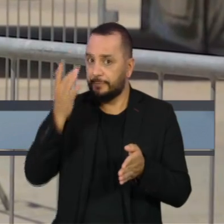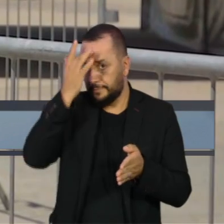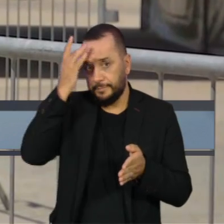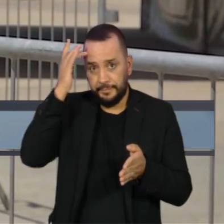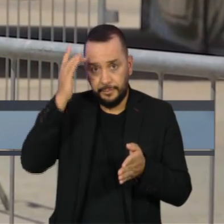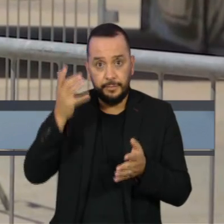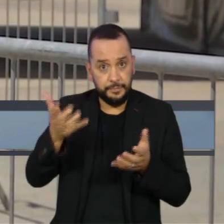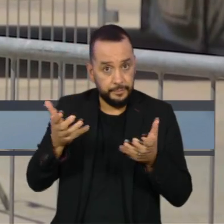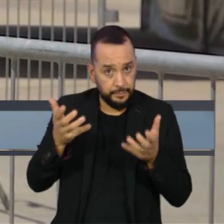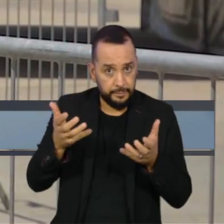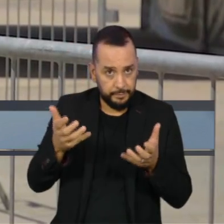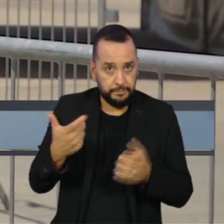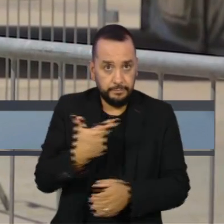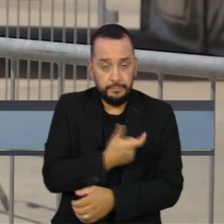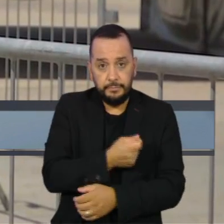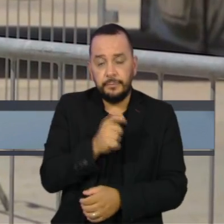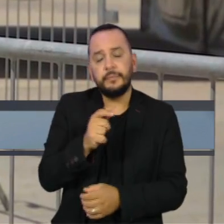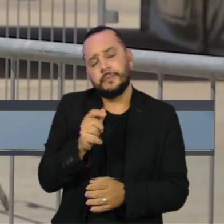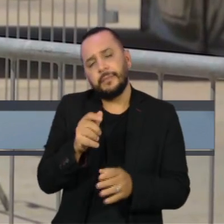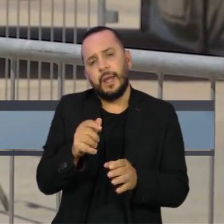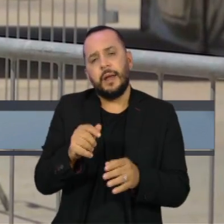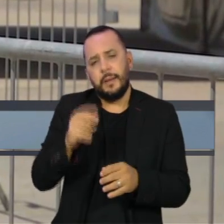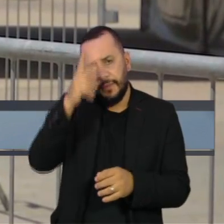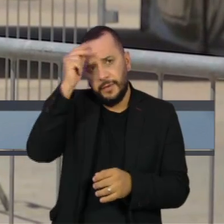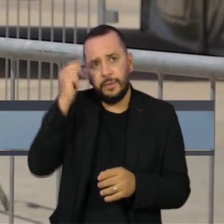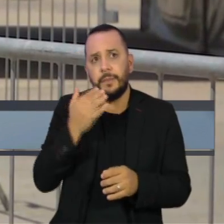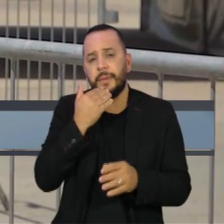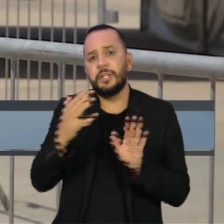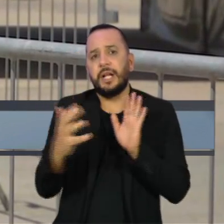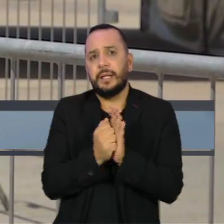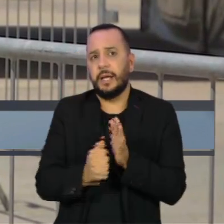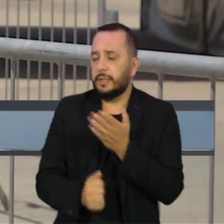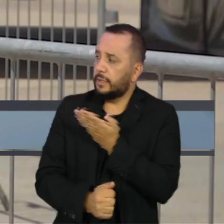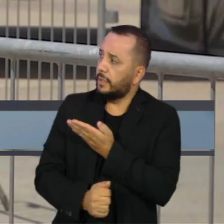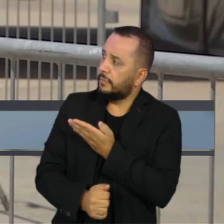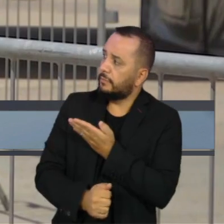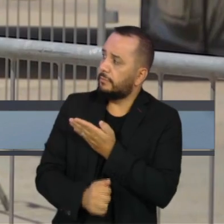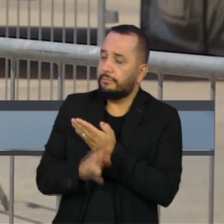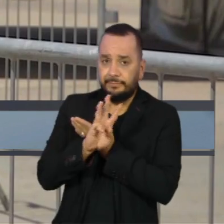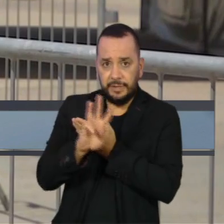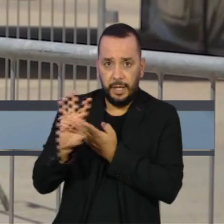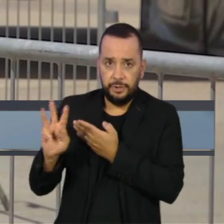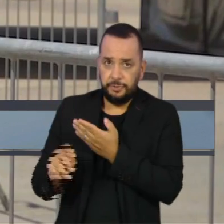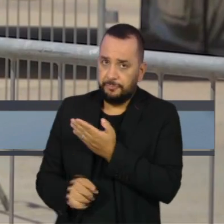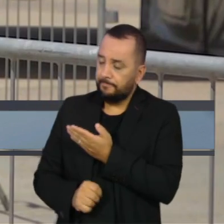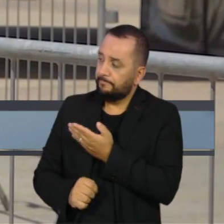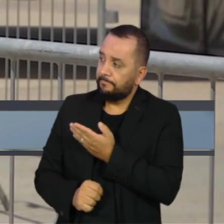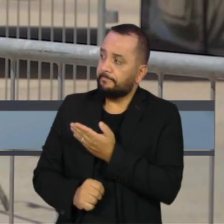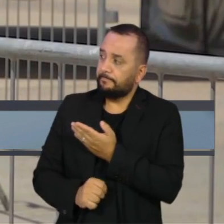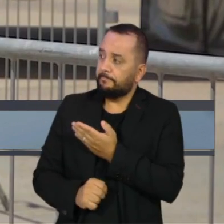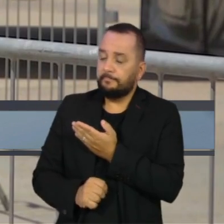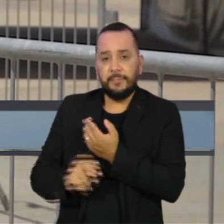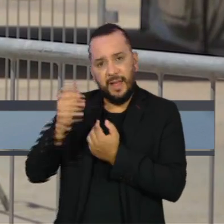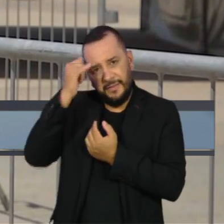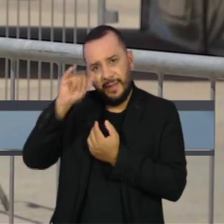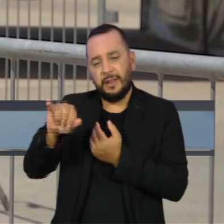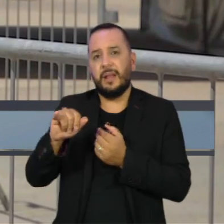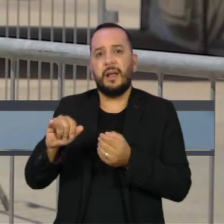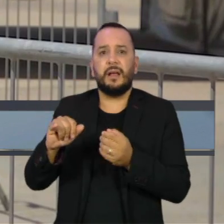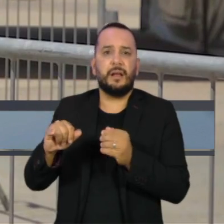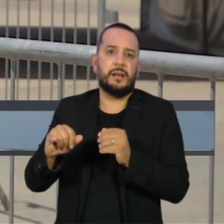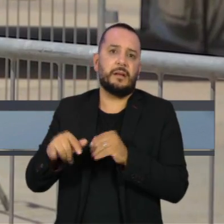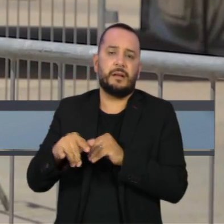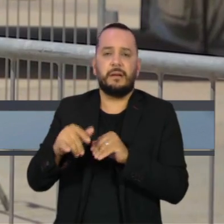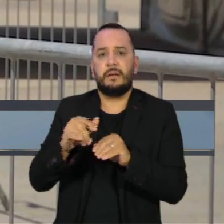for ainda receber a vacina a prefeitura só Recomendo o cadastro no site vacina já. Sp.gov.br para evitar aí